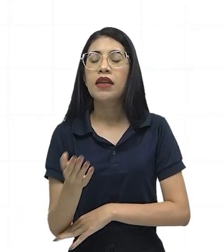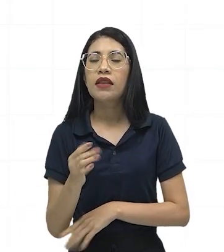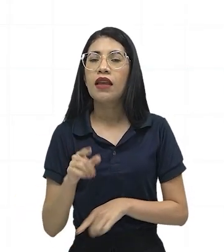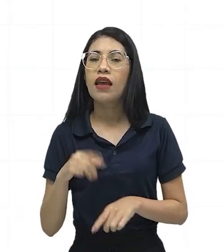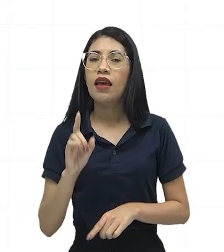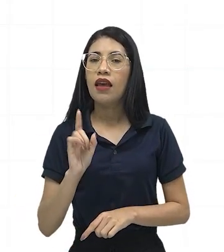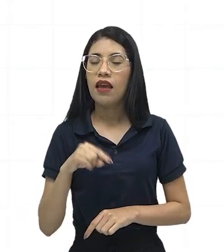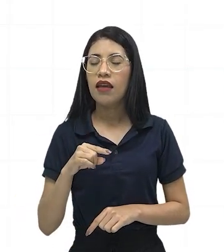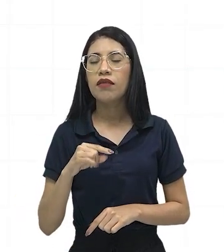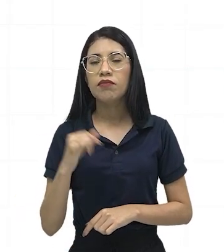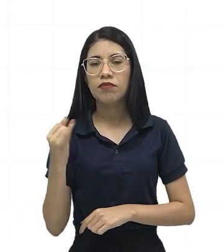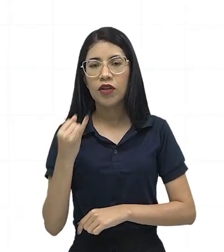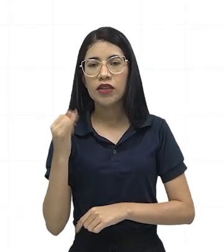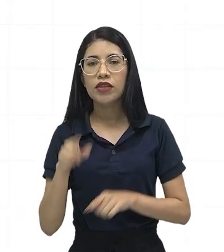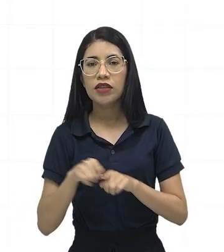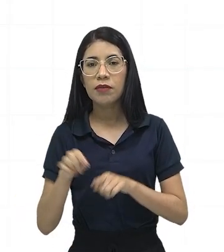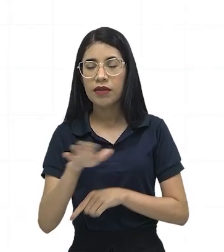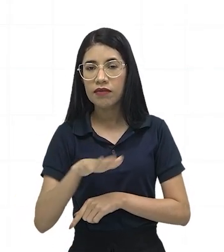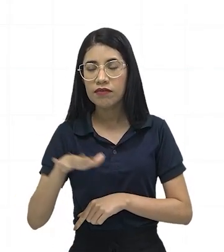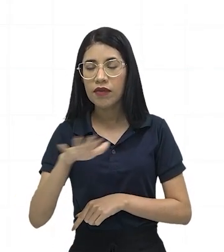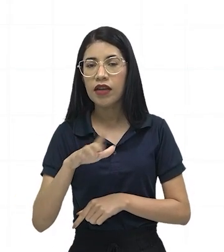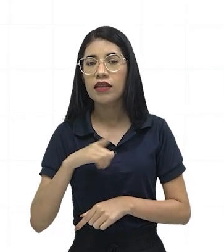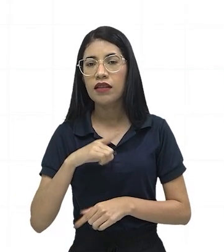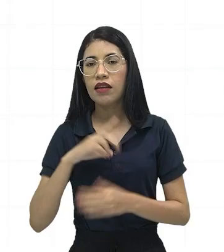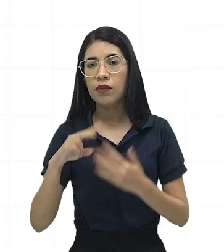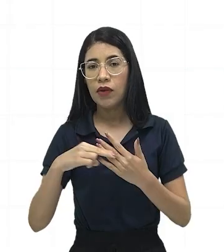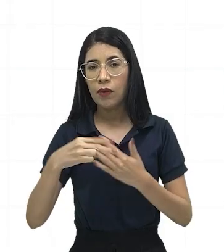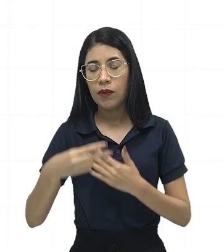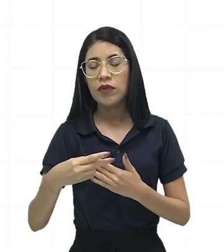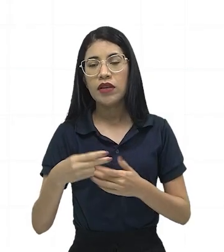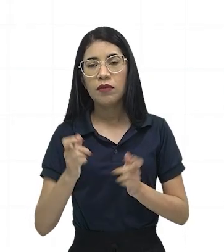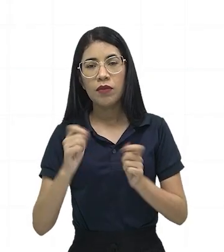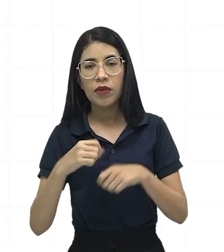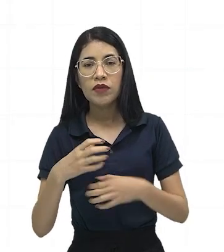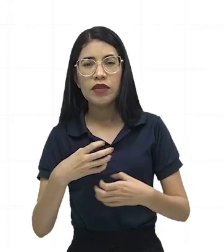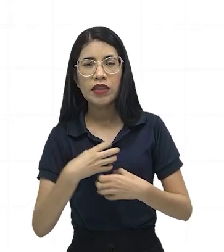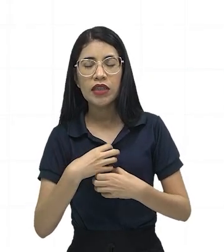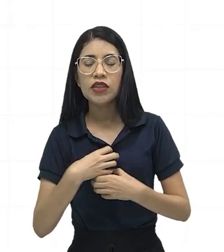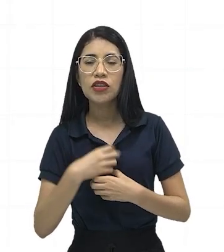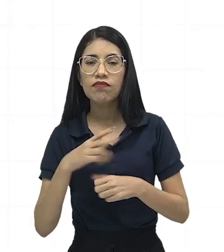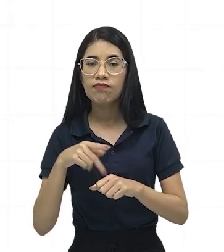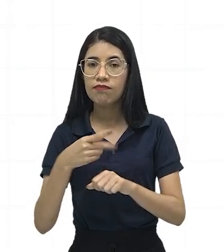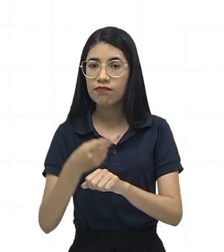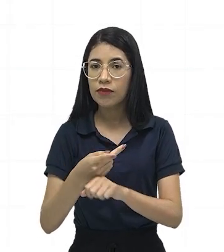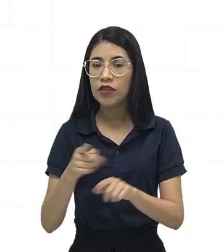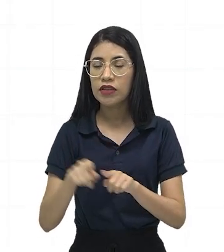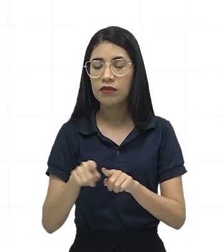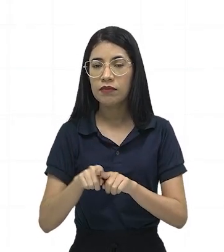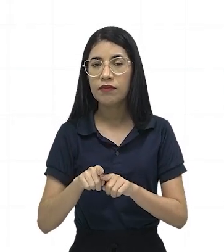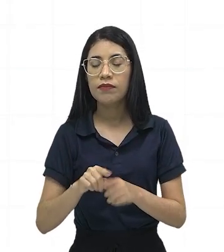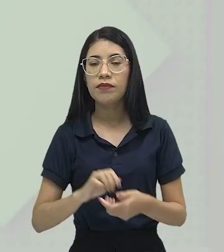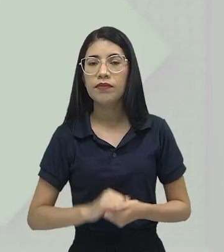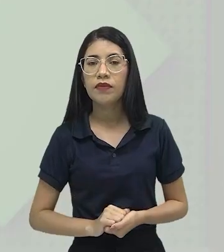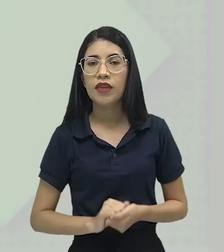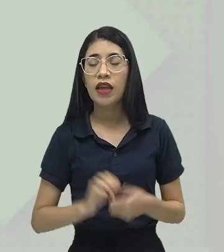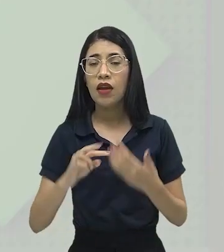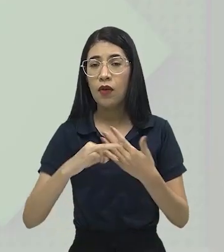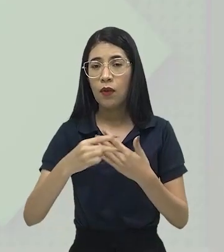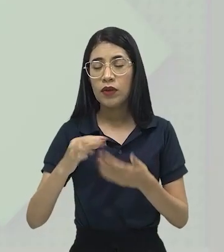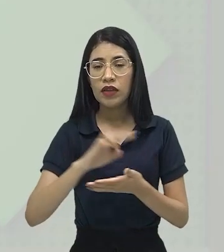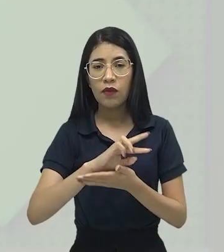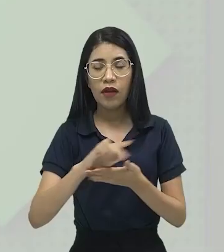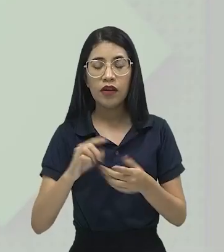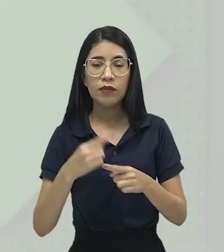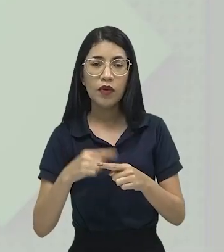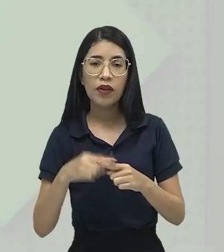é algo pesado para aquele ambiente, ou seja, já é algo que vai ser sentido né, que já vai ter consequência, porque os seres vivos que